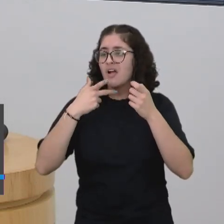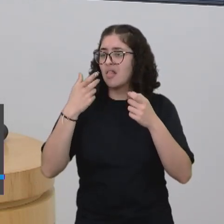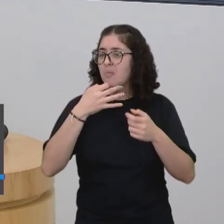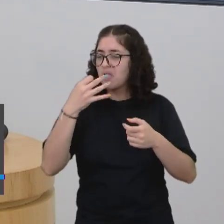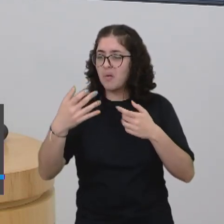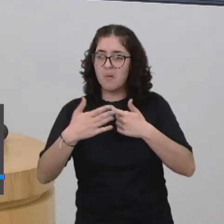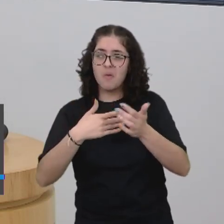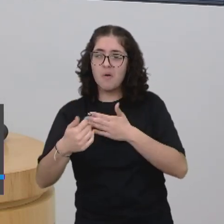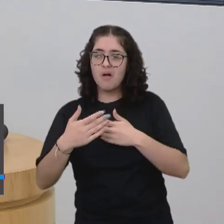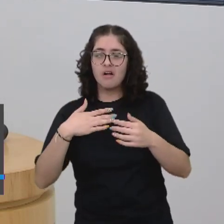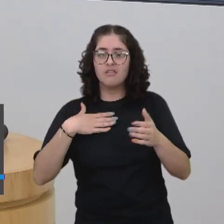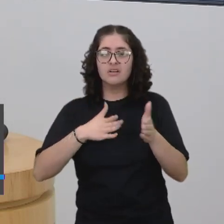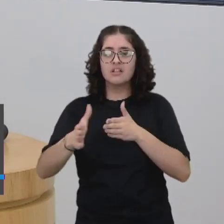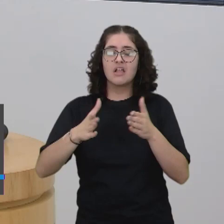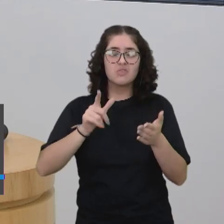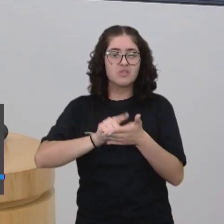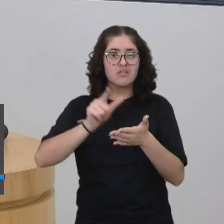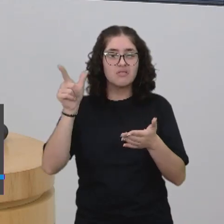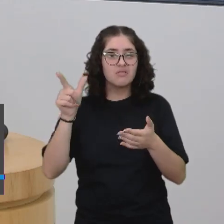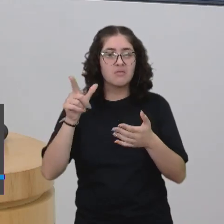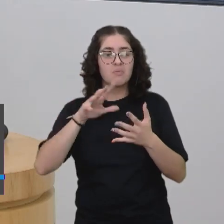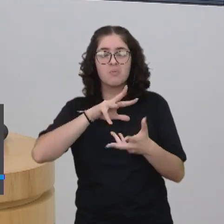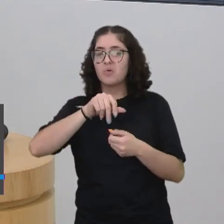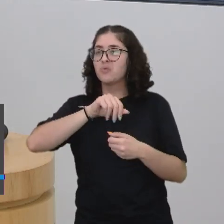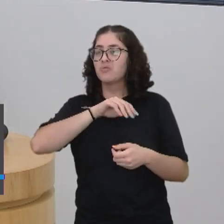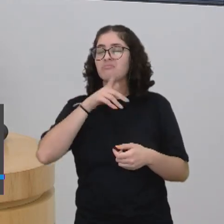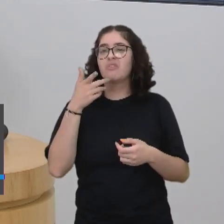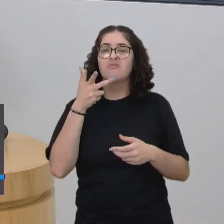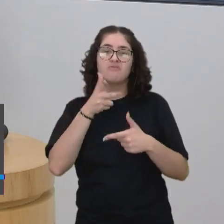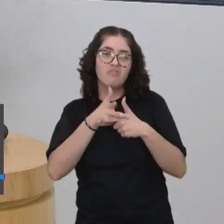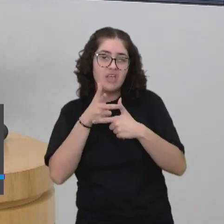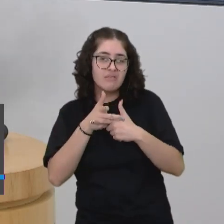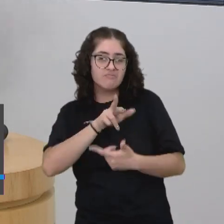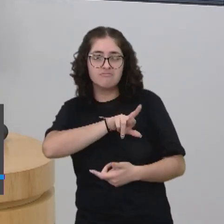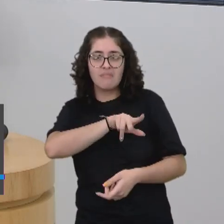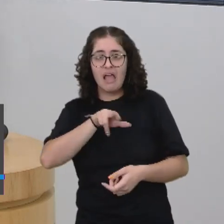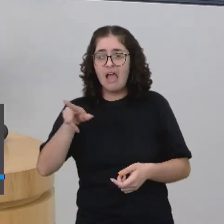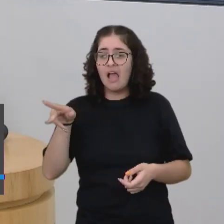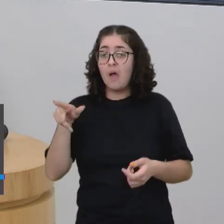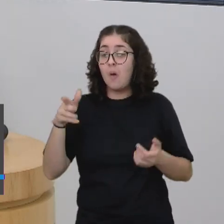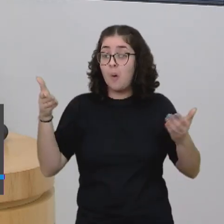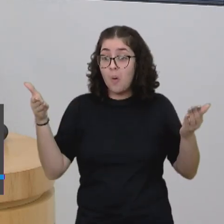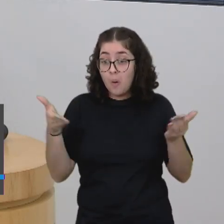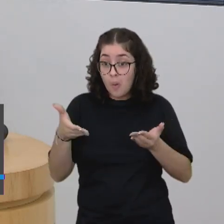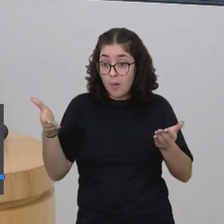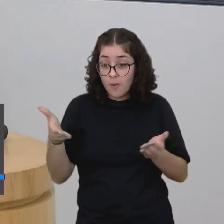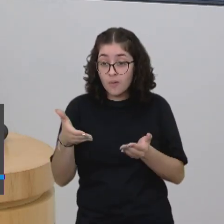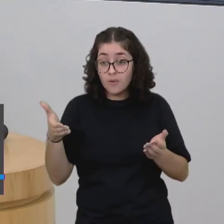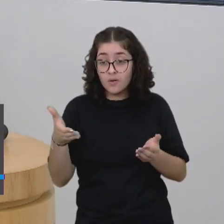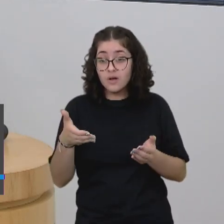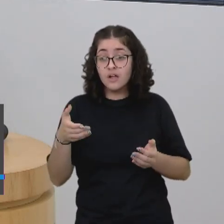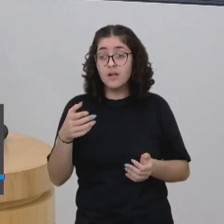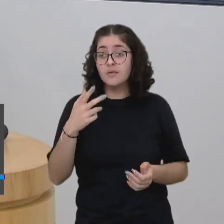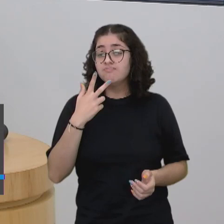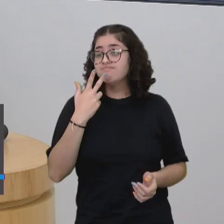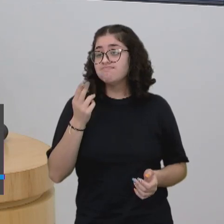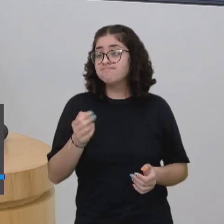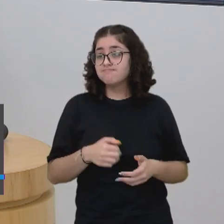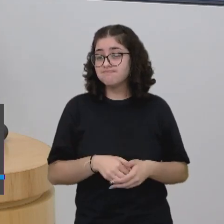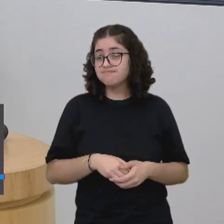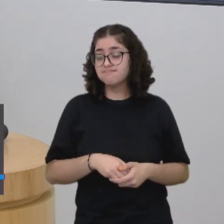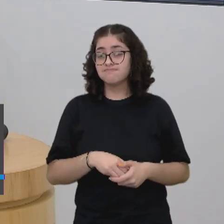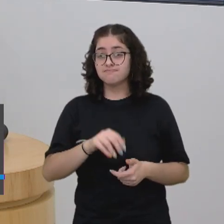tenho acesso a jornais do mundo inteiro, vídeos do mundo inteiro. Hoje, talvez, o nosso maior gargalo